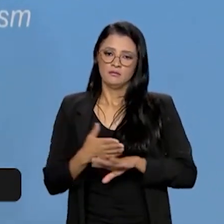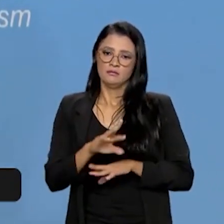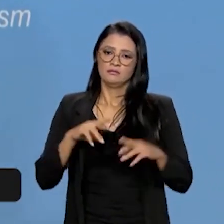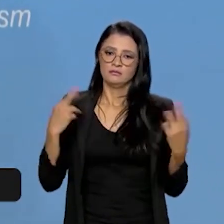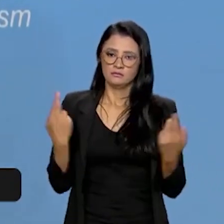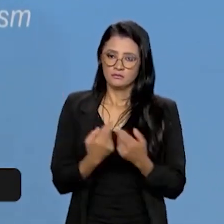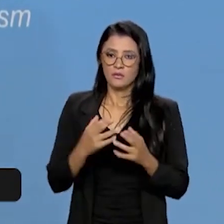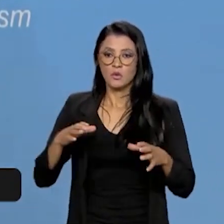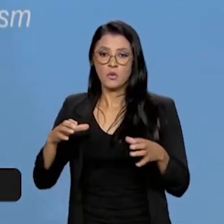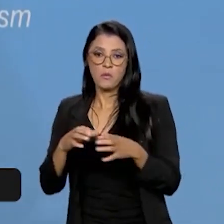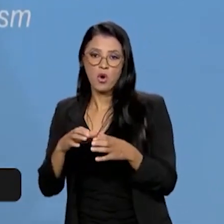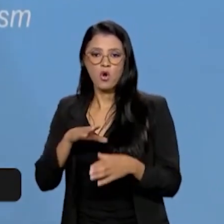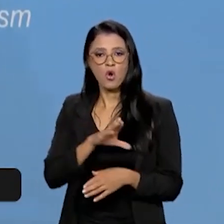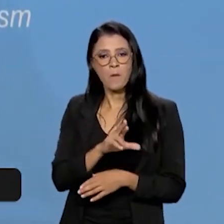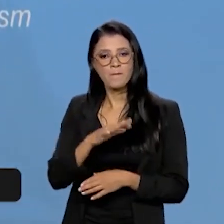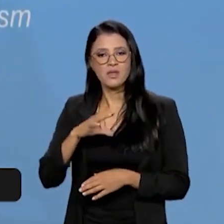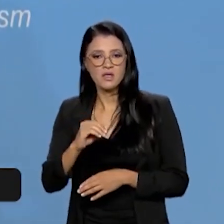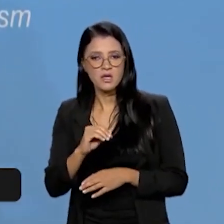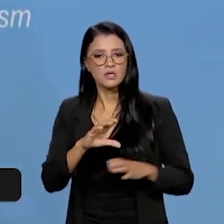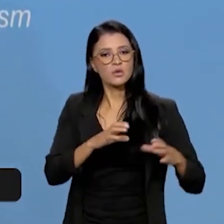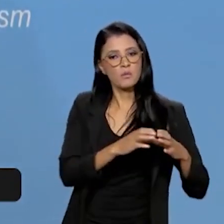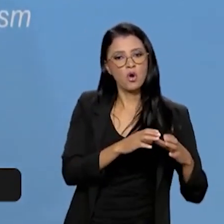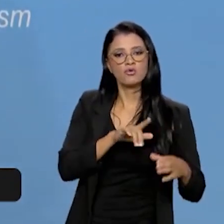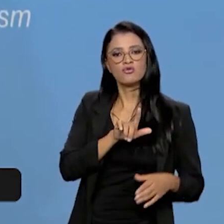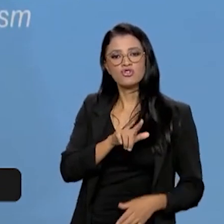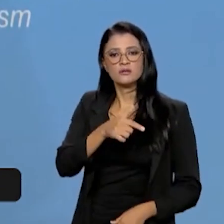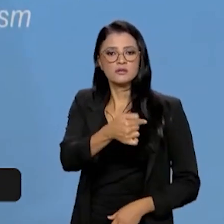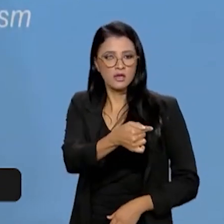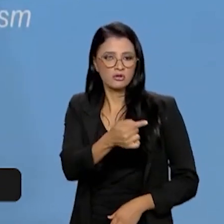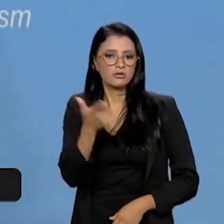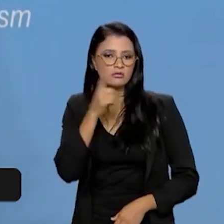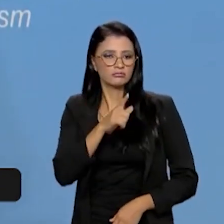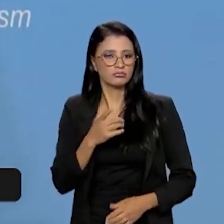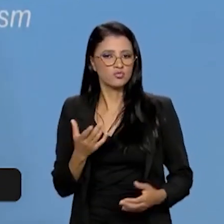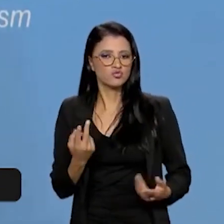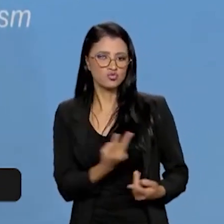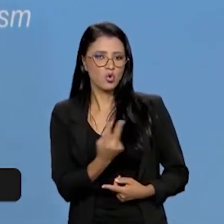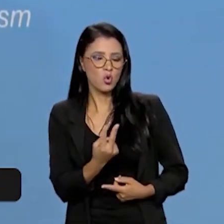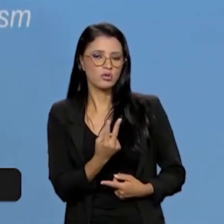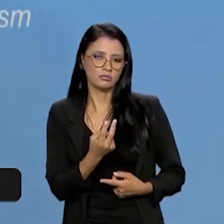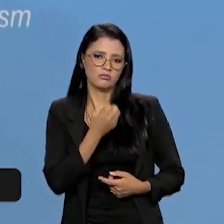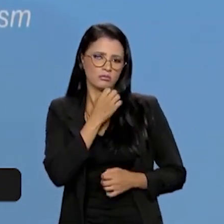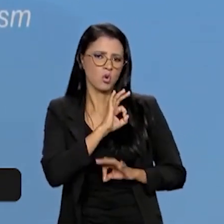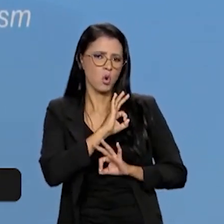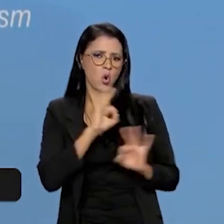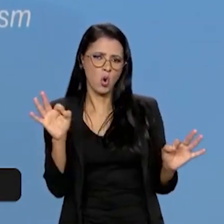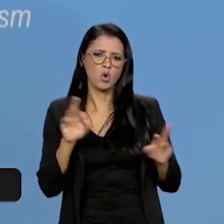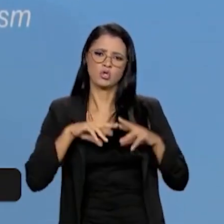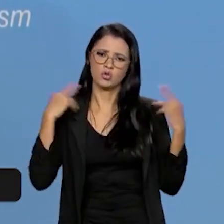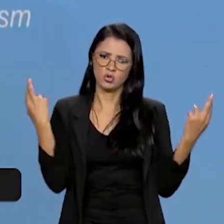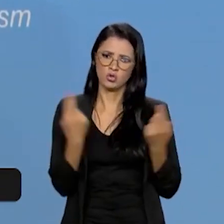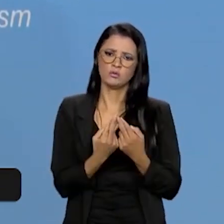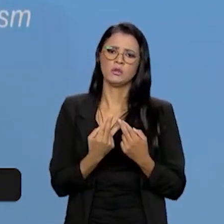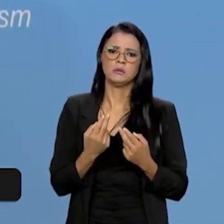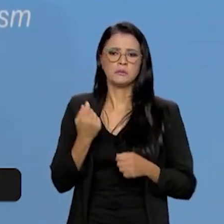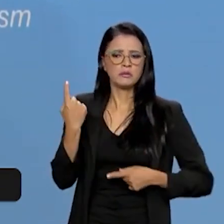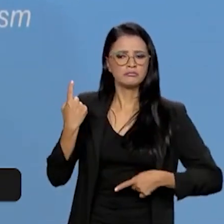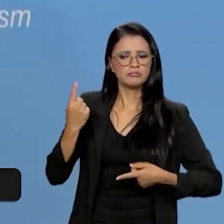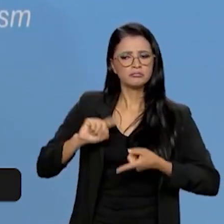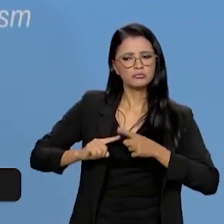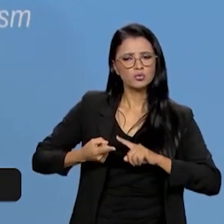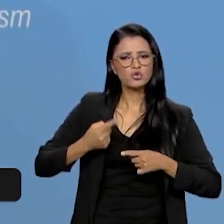o bloco dos BRICS com o bloco do G7. É uma boa reunião para discutir